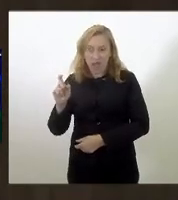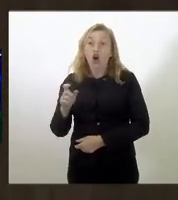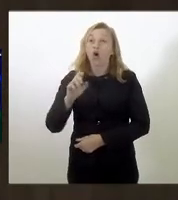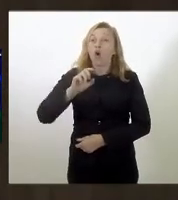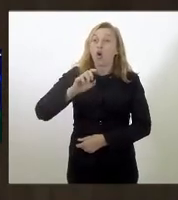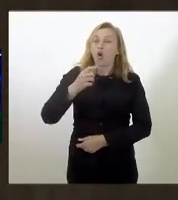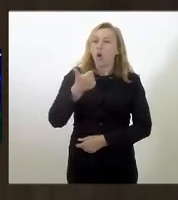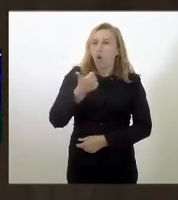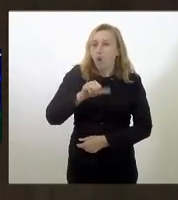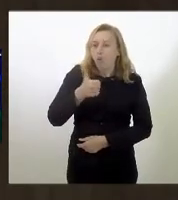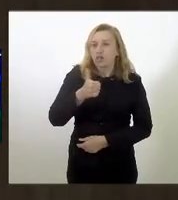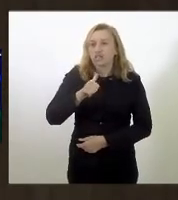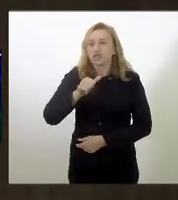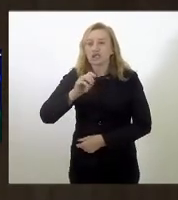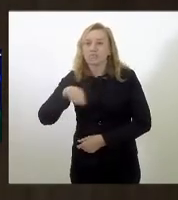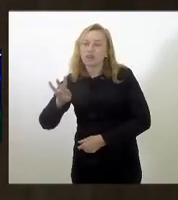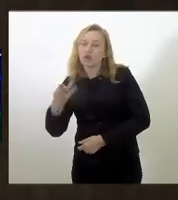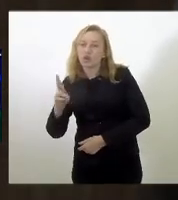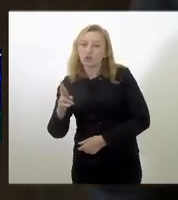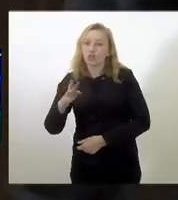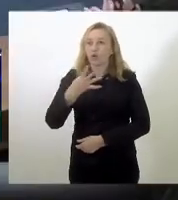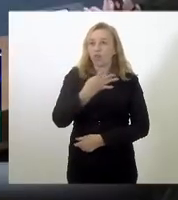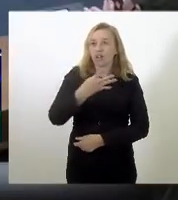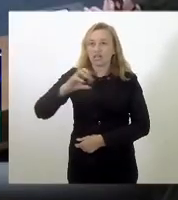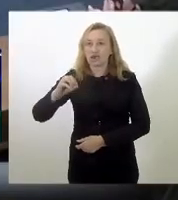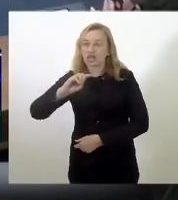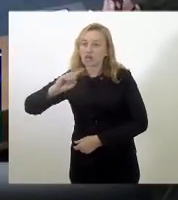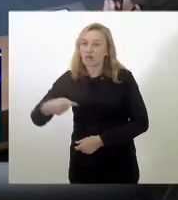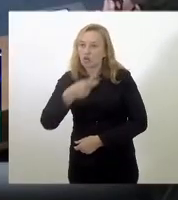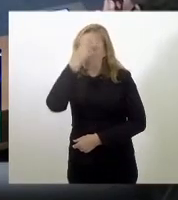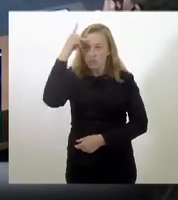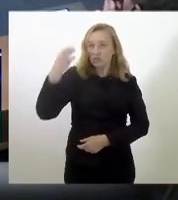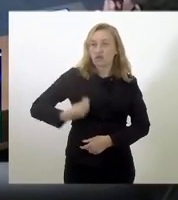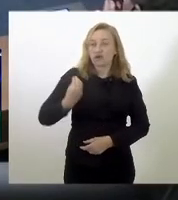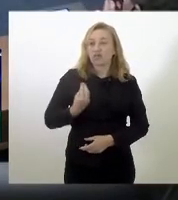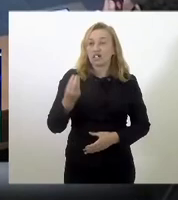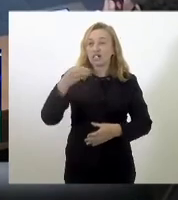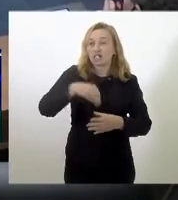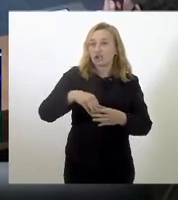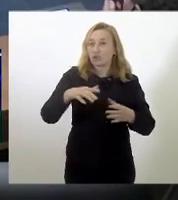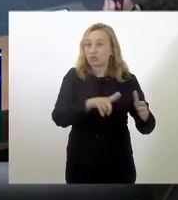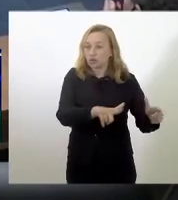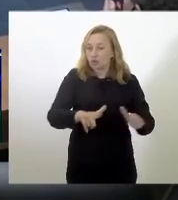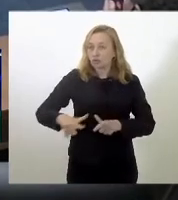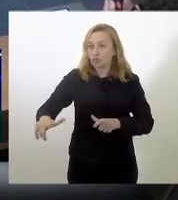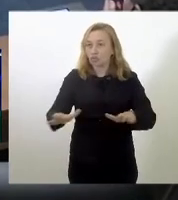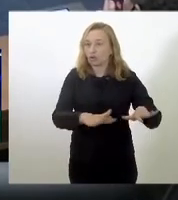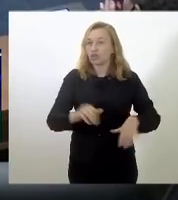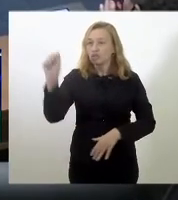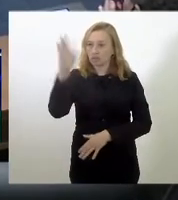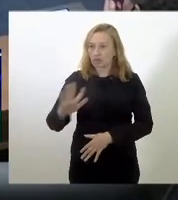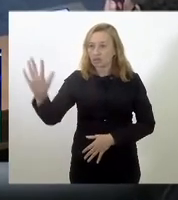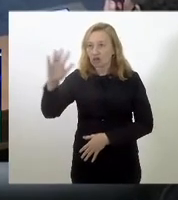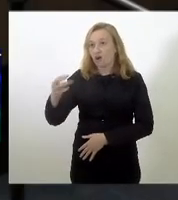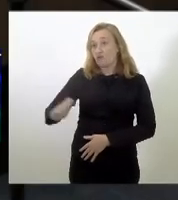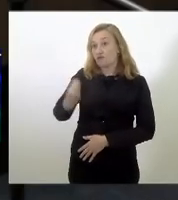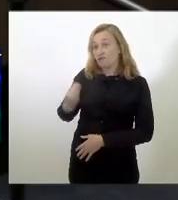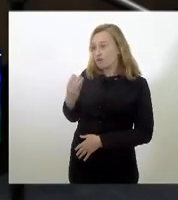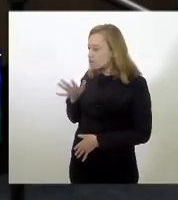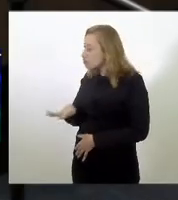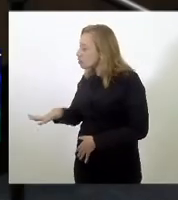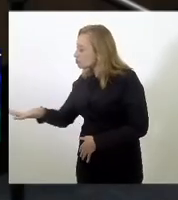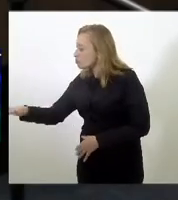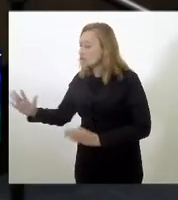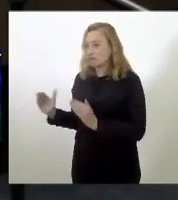mil pessoas vivem em todo o território nacional, vivem e moram em favelas. Na cidade do Rio